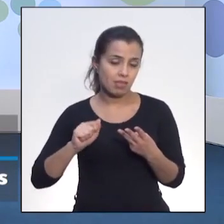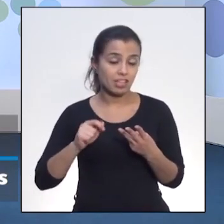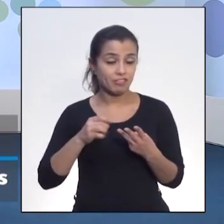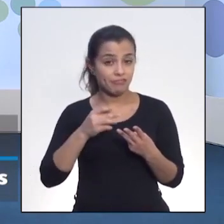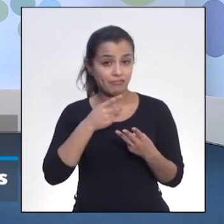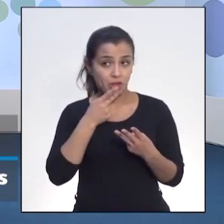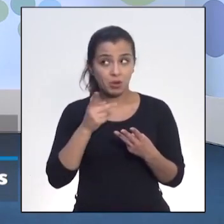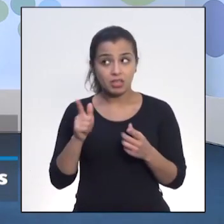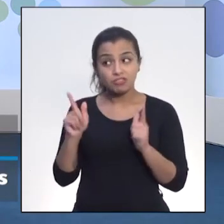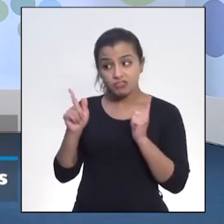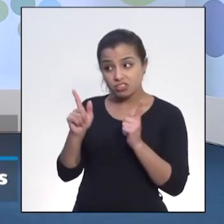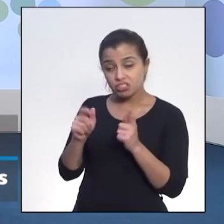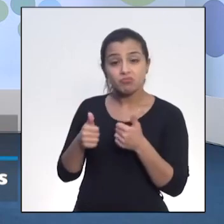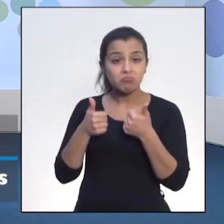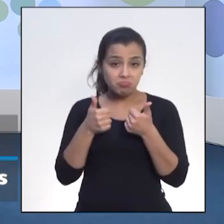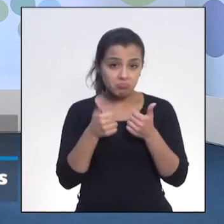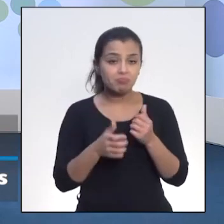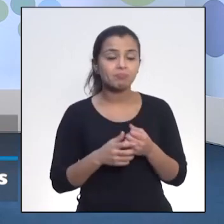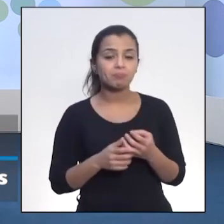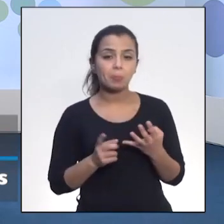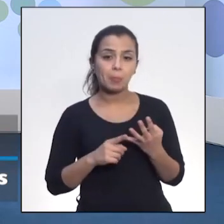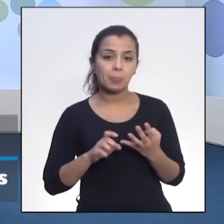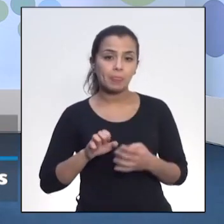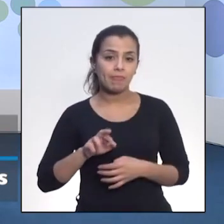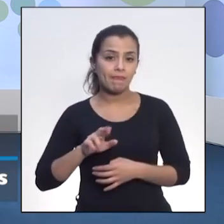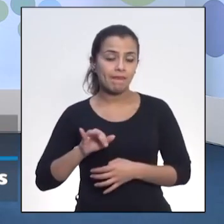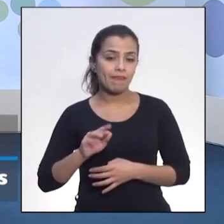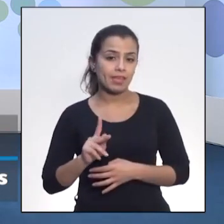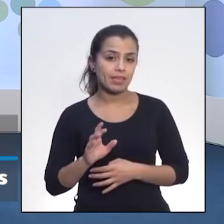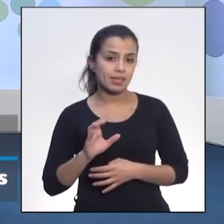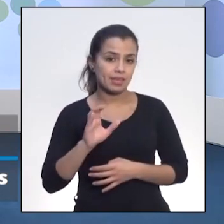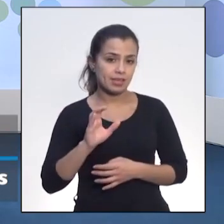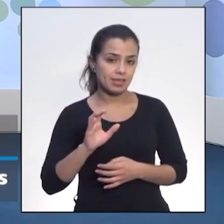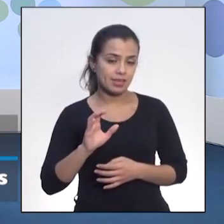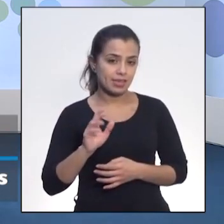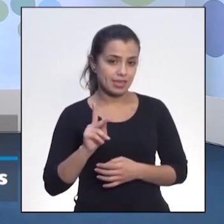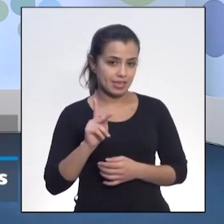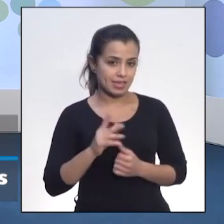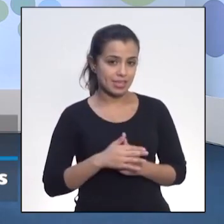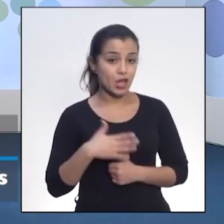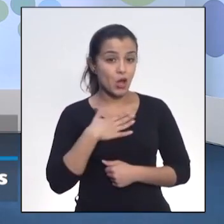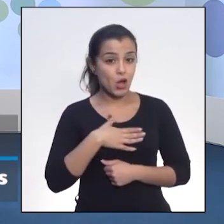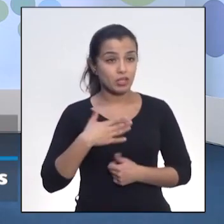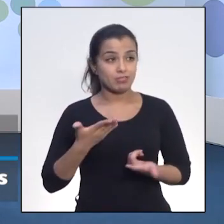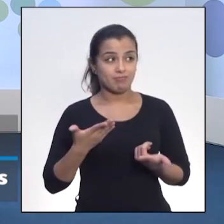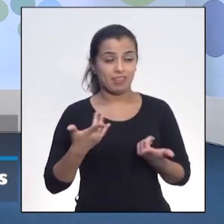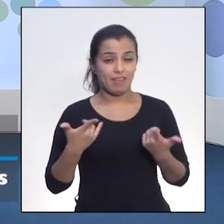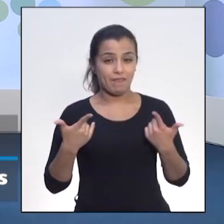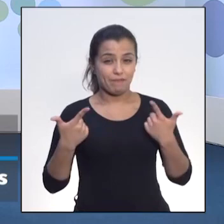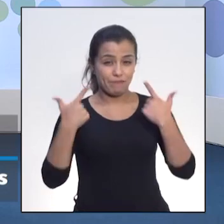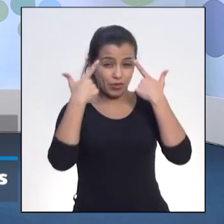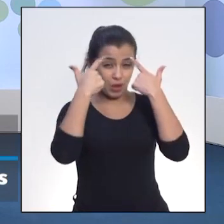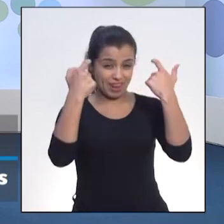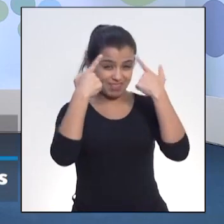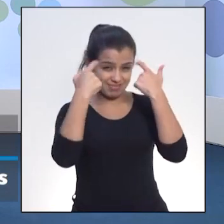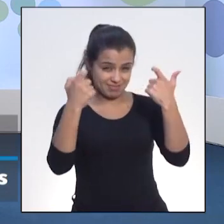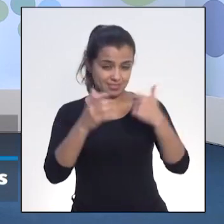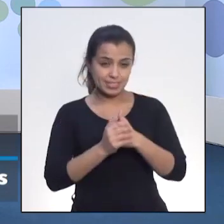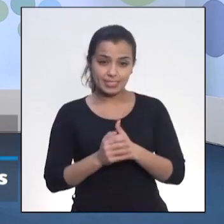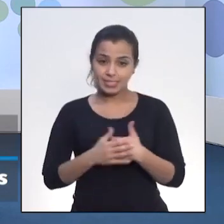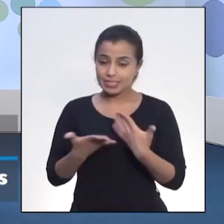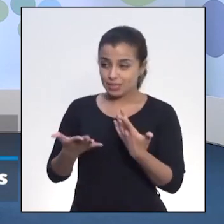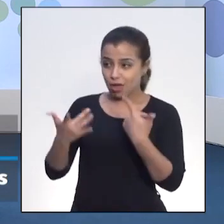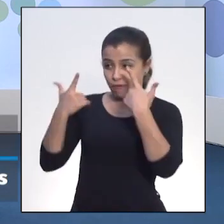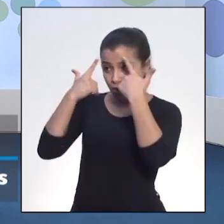É divertido, a Samantha, obrigado, Samantha. E o Eric já falou, filmes de ação e muita violência. Ele acha que tem muita violência. Então, ele acha que é